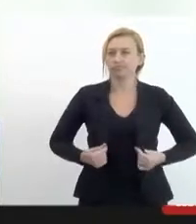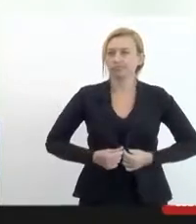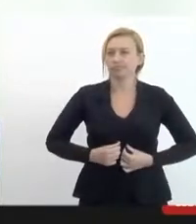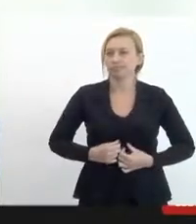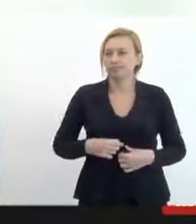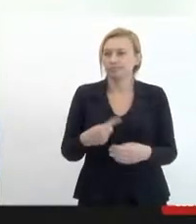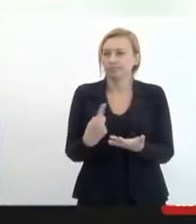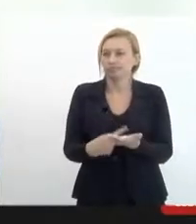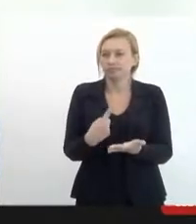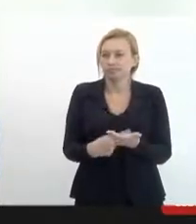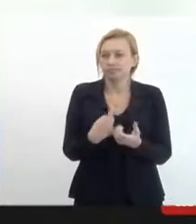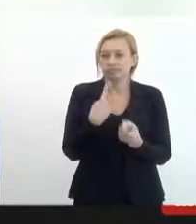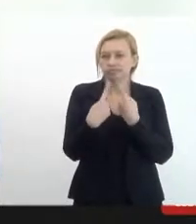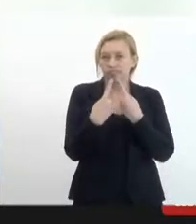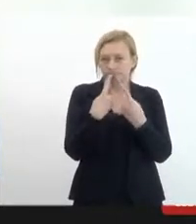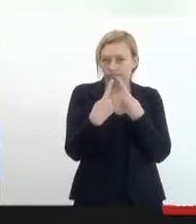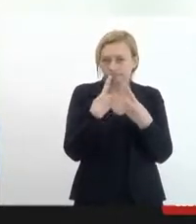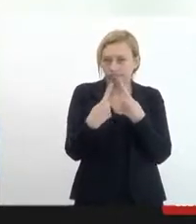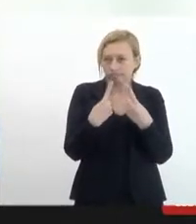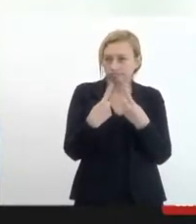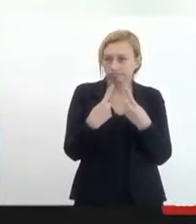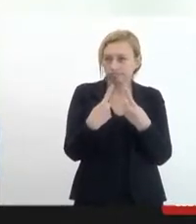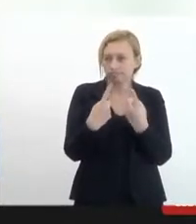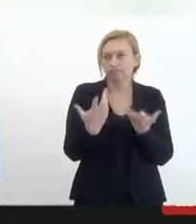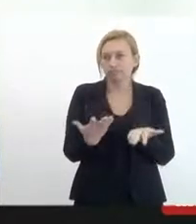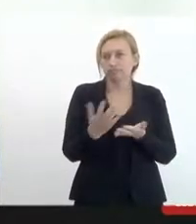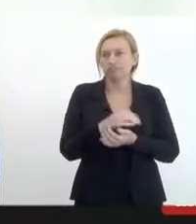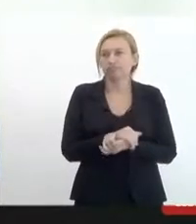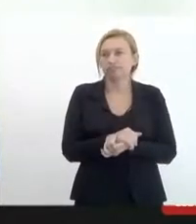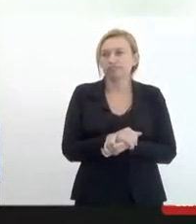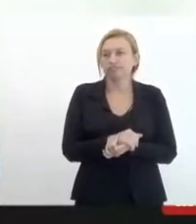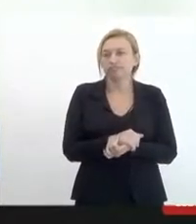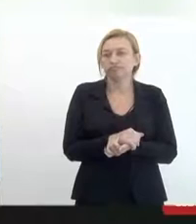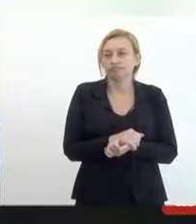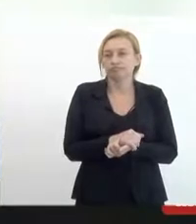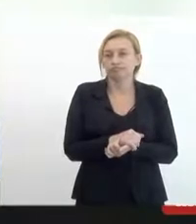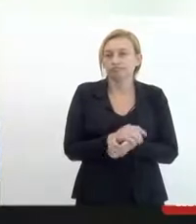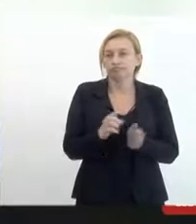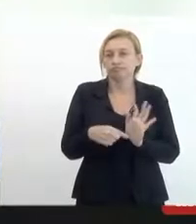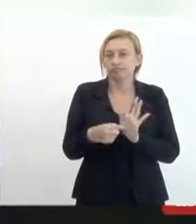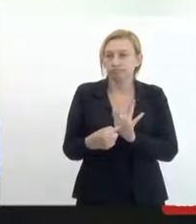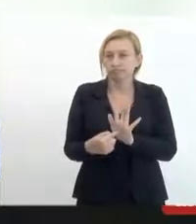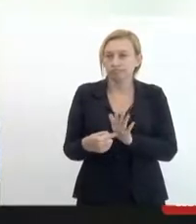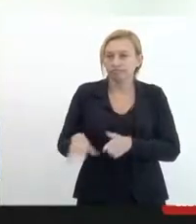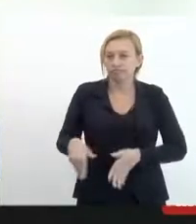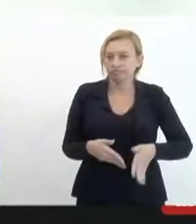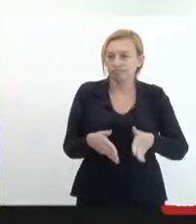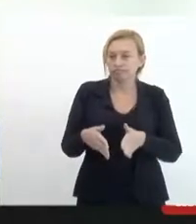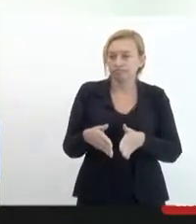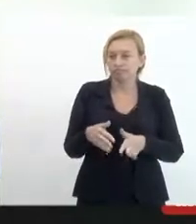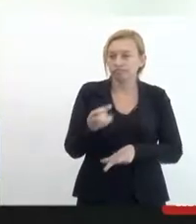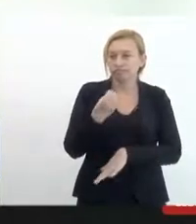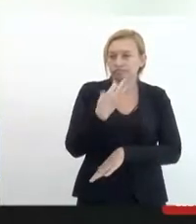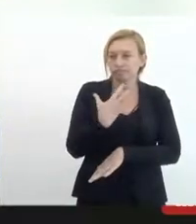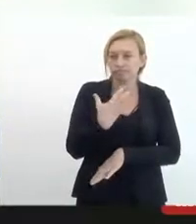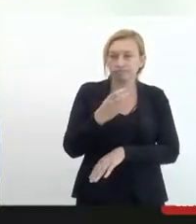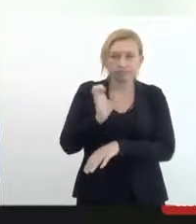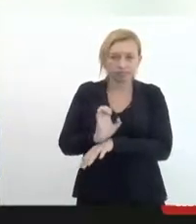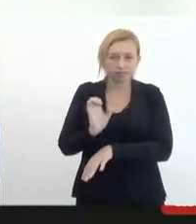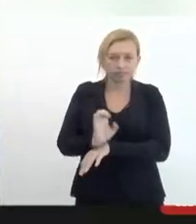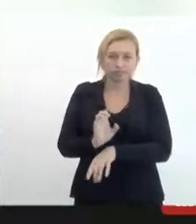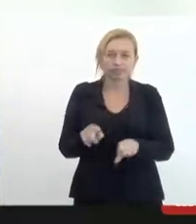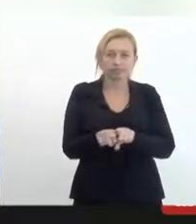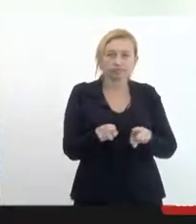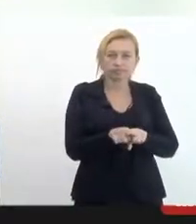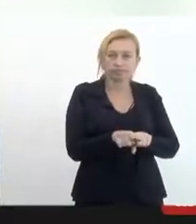acordo discutido, né, a favor de que as coisas caminhassem bem, tanto para o Estado quanto